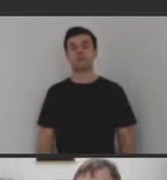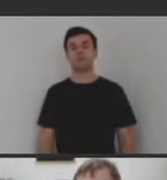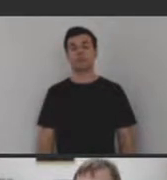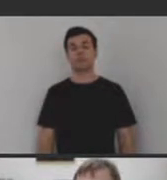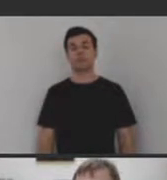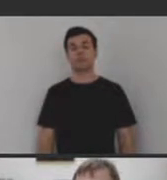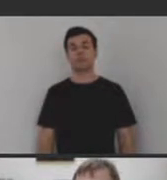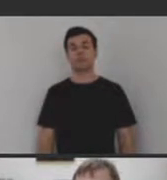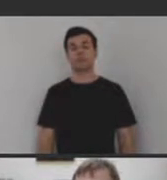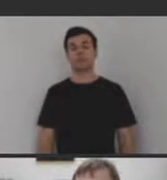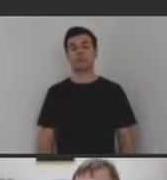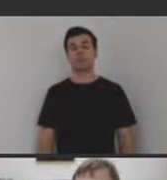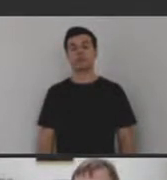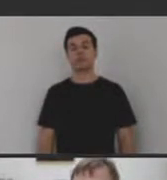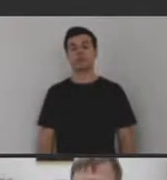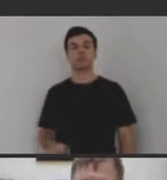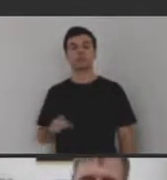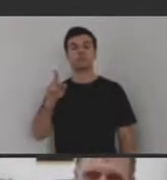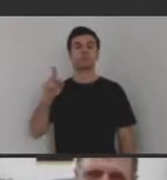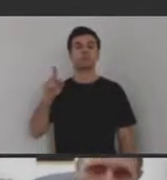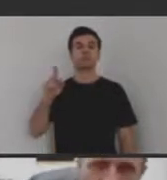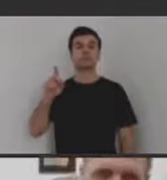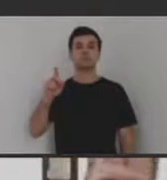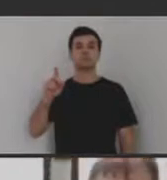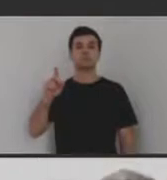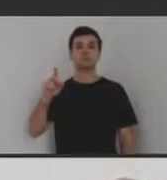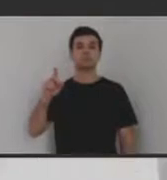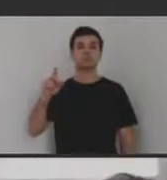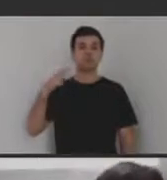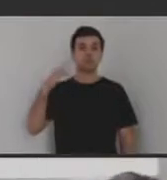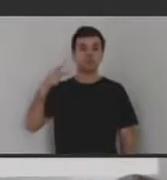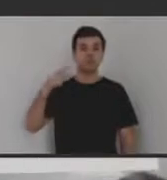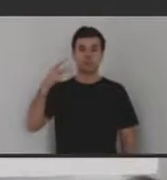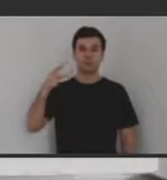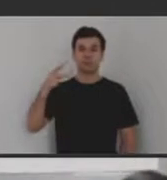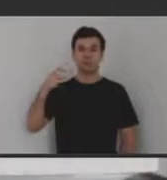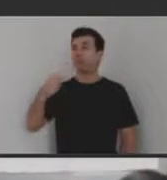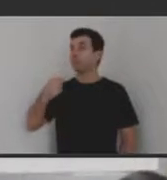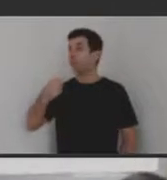Vereador, o vereador Rubens Champan, a Vossa Excelência está desligado o